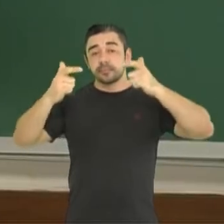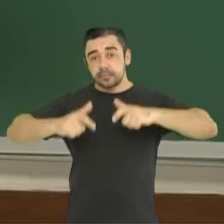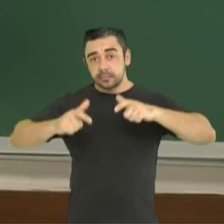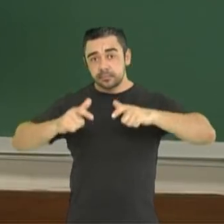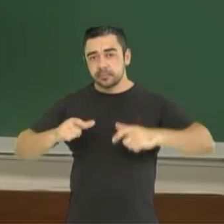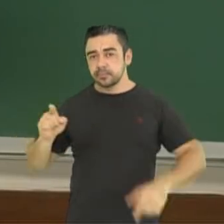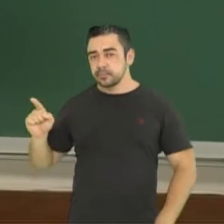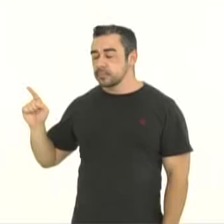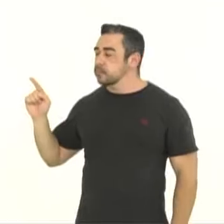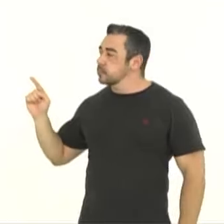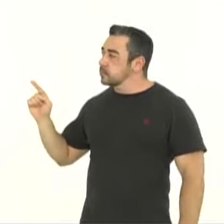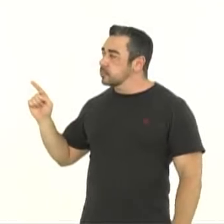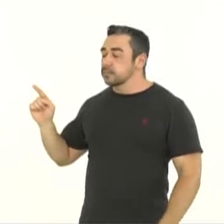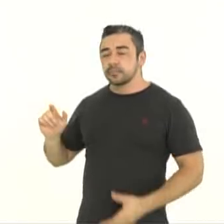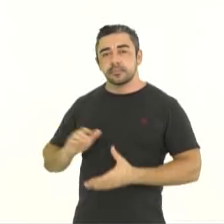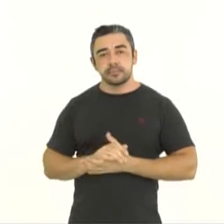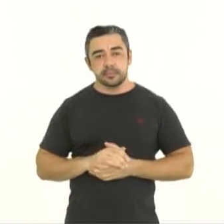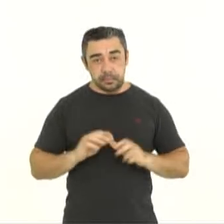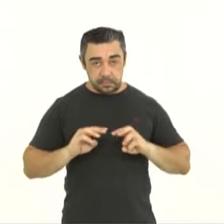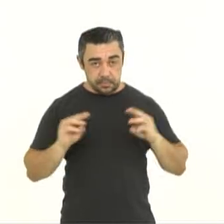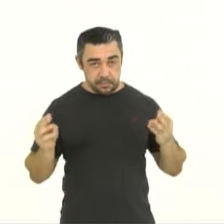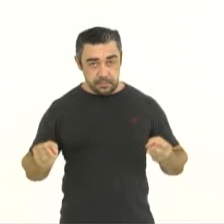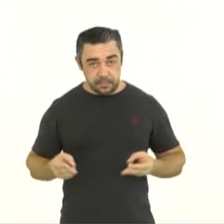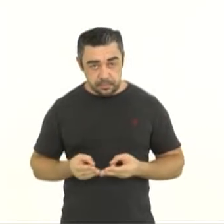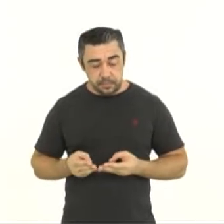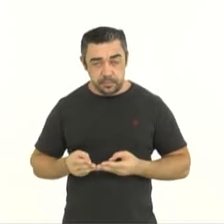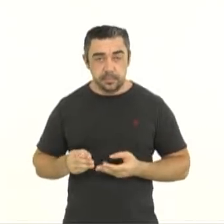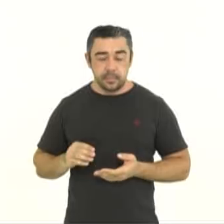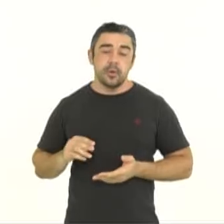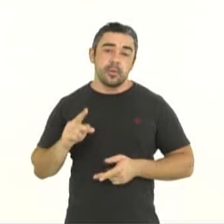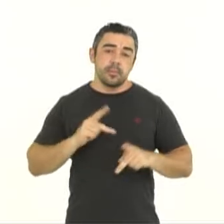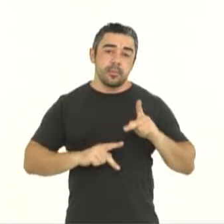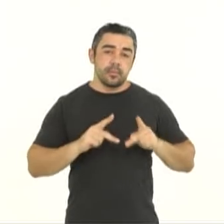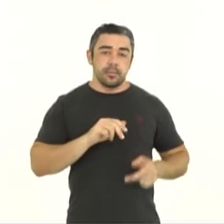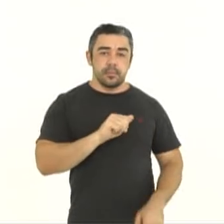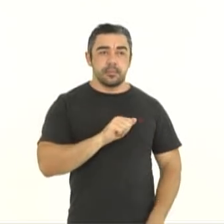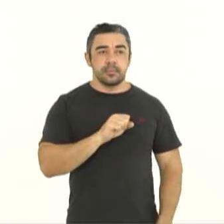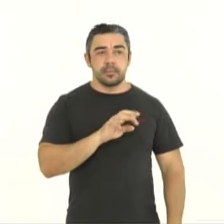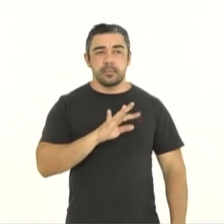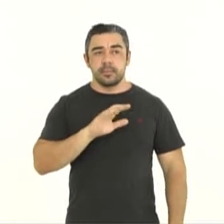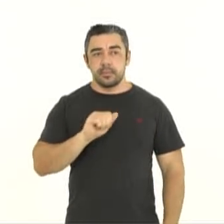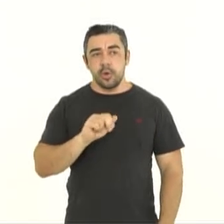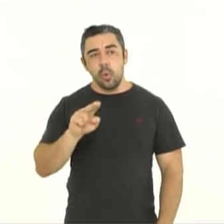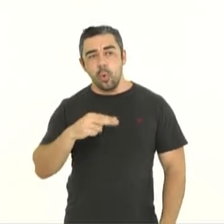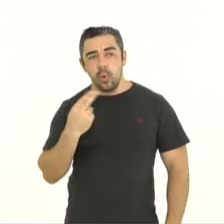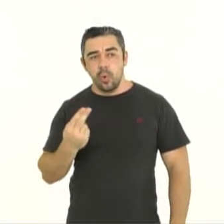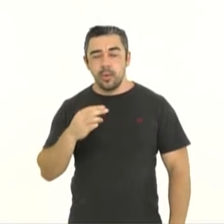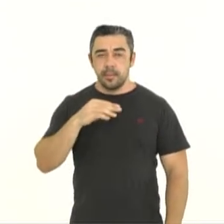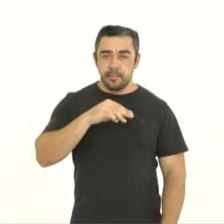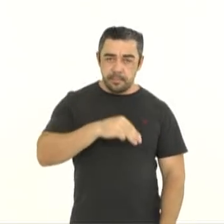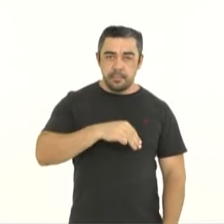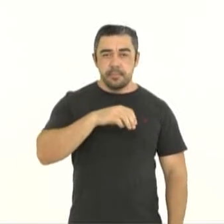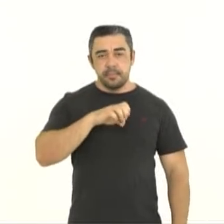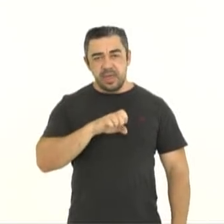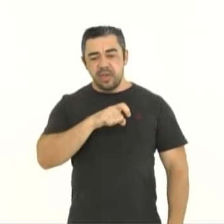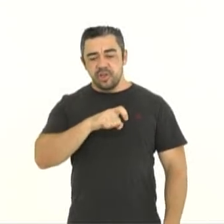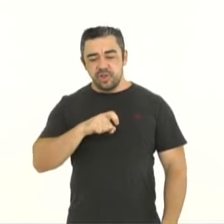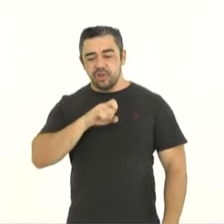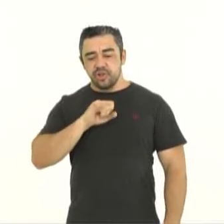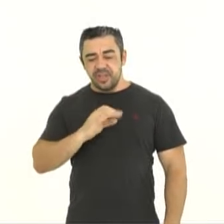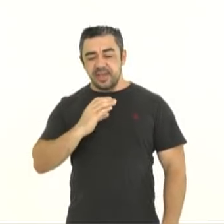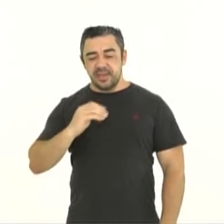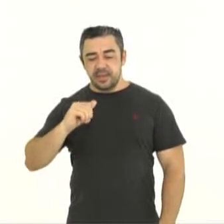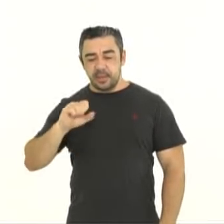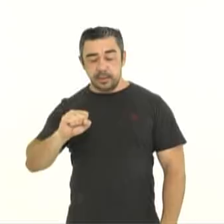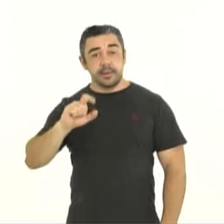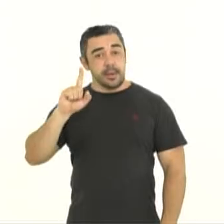vocês entenderem. Olha lá, os astecas, ou eles eram chamados também de mexicas, são, né, um povo originário da América